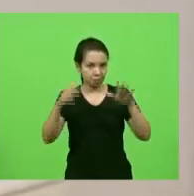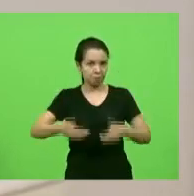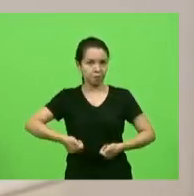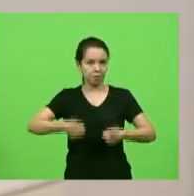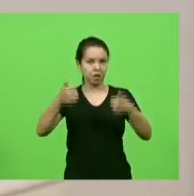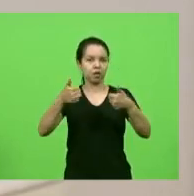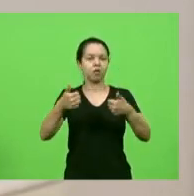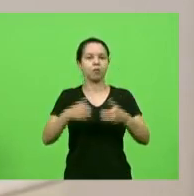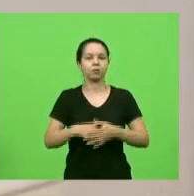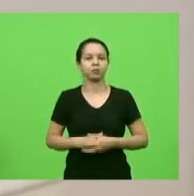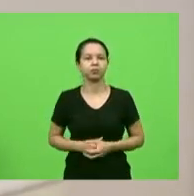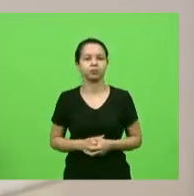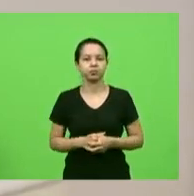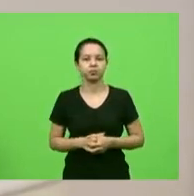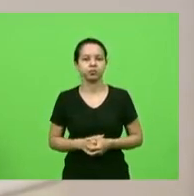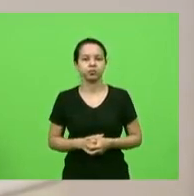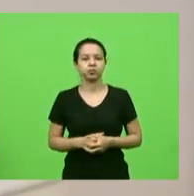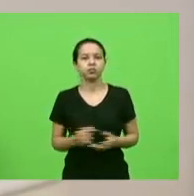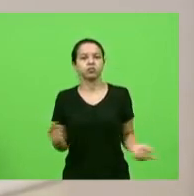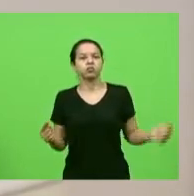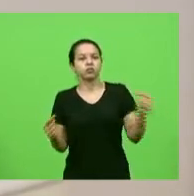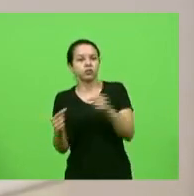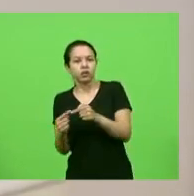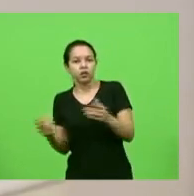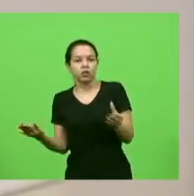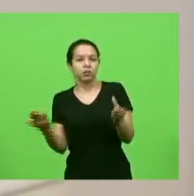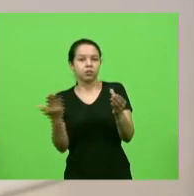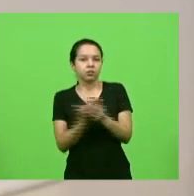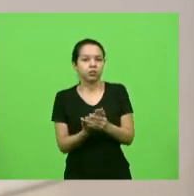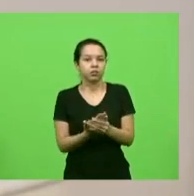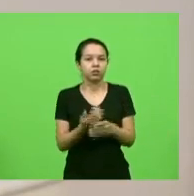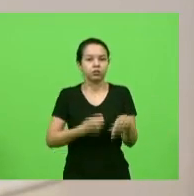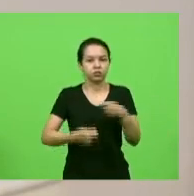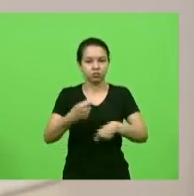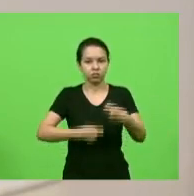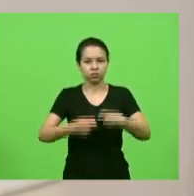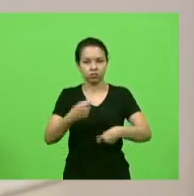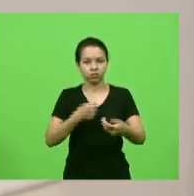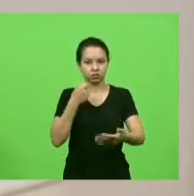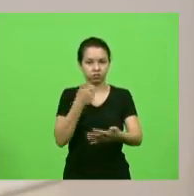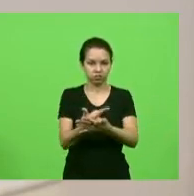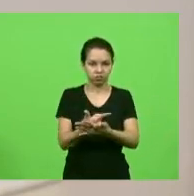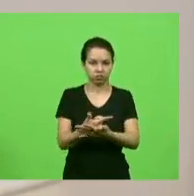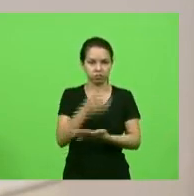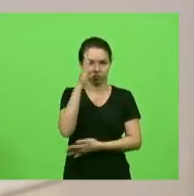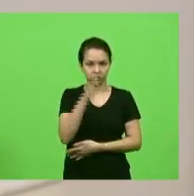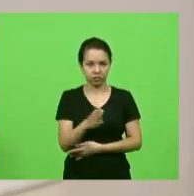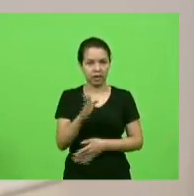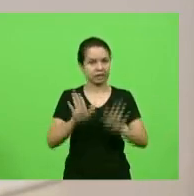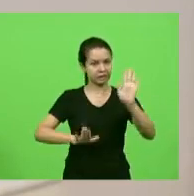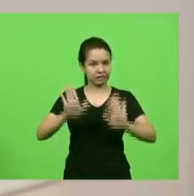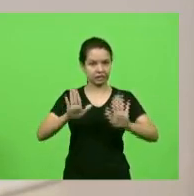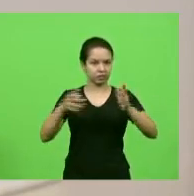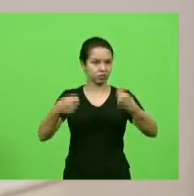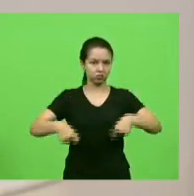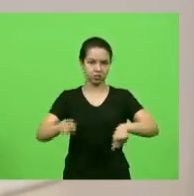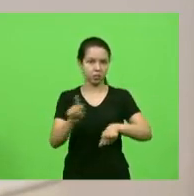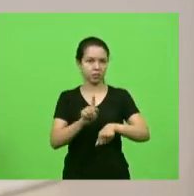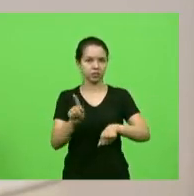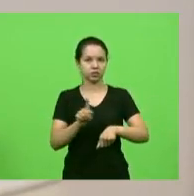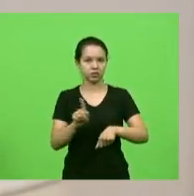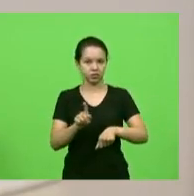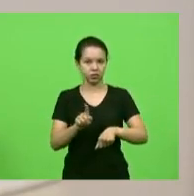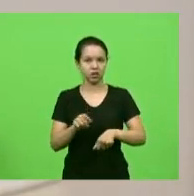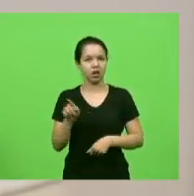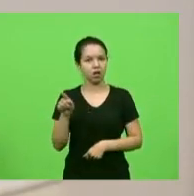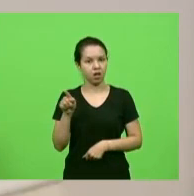tocante ao processo administrativo de compra direta com dispensa de licitação, que acarretou na aquisição dos